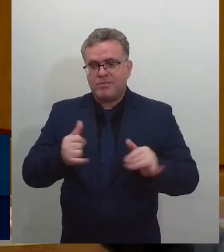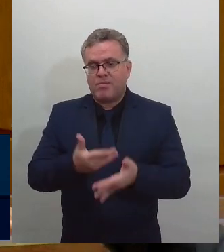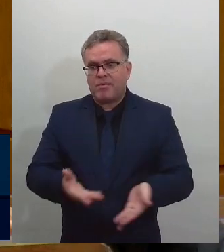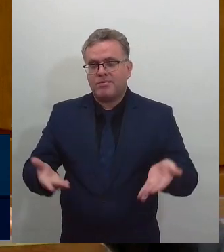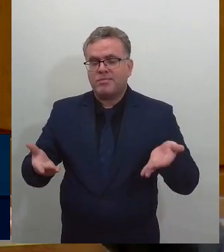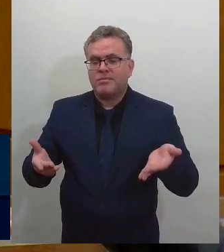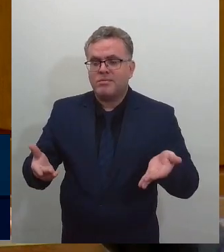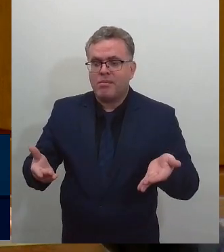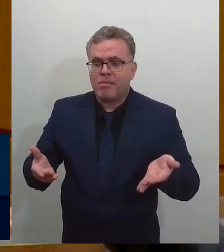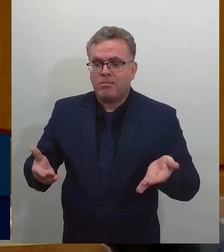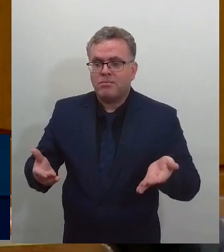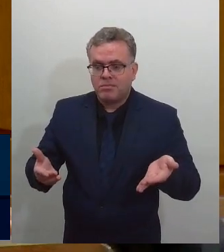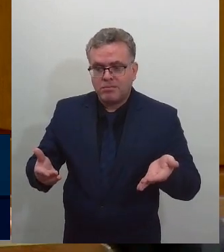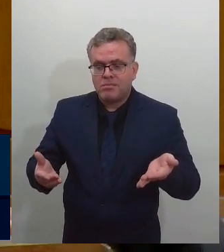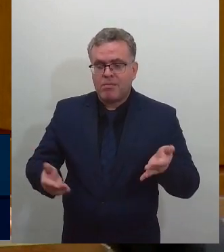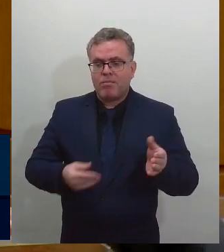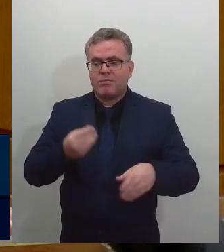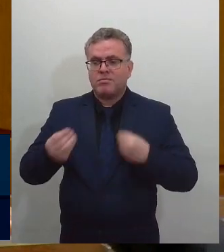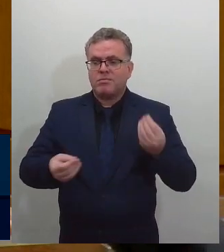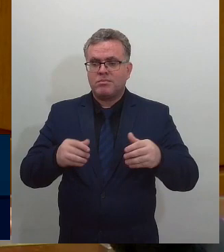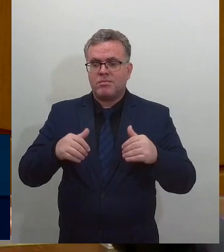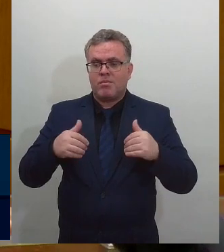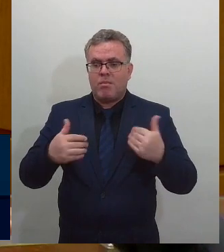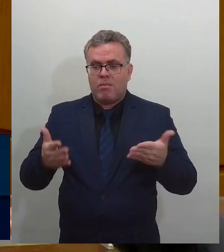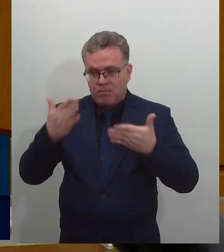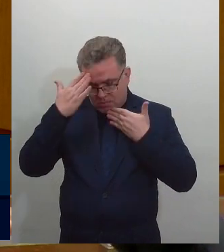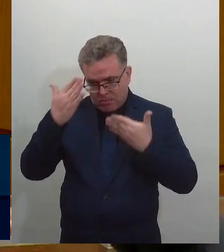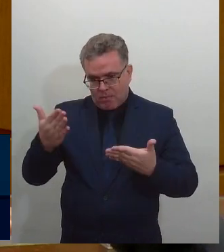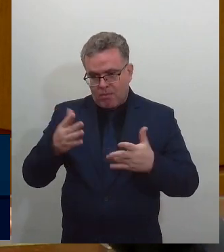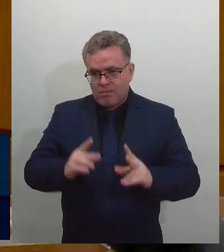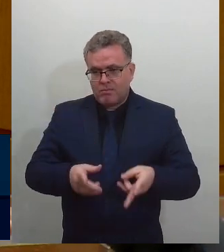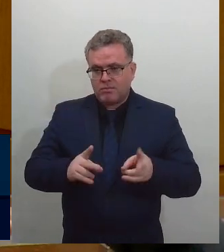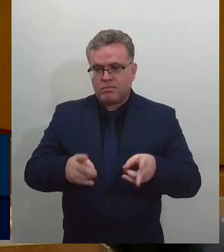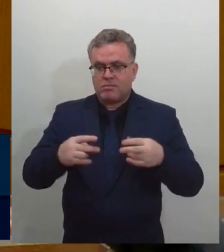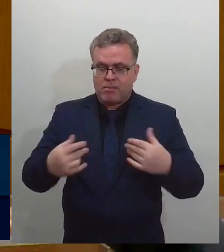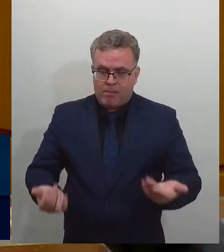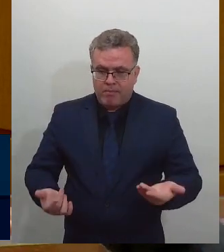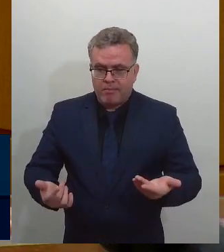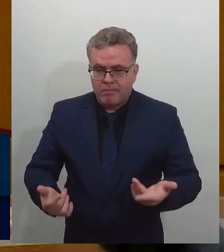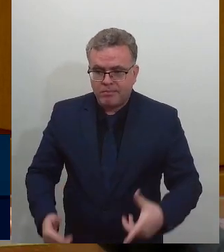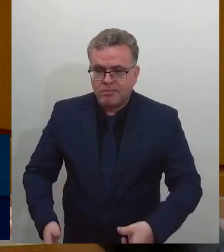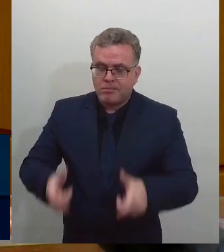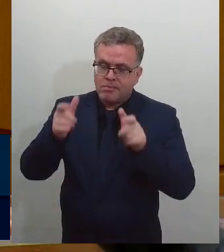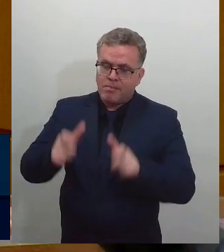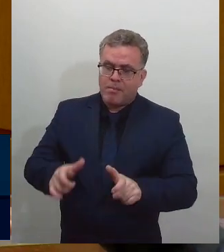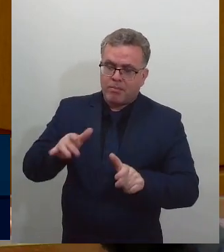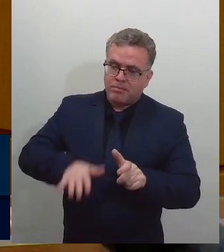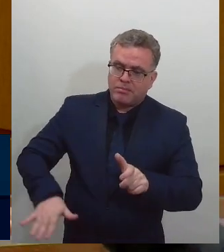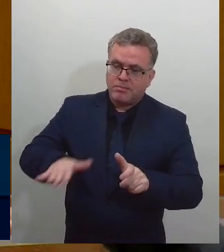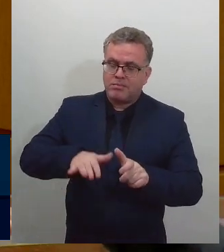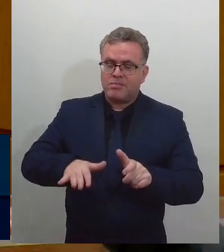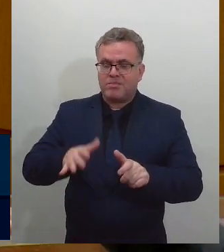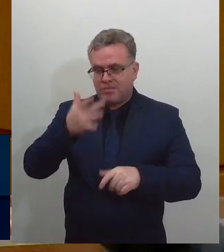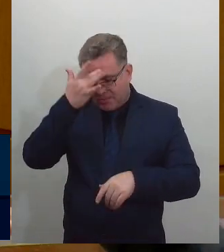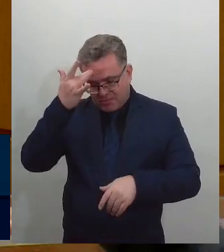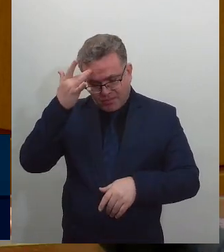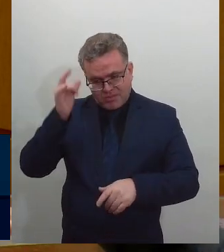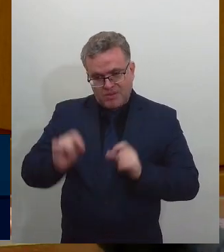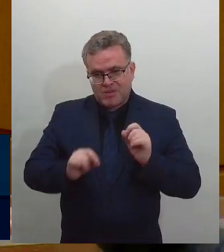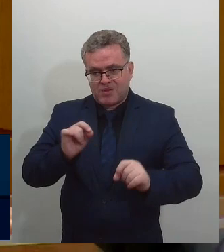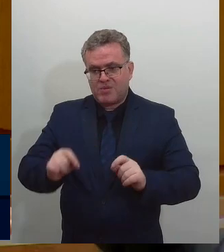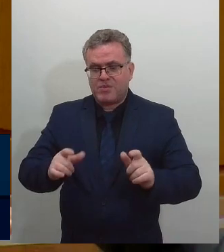esse agradecimento a essas pessoas abnegadas que buscam realmente ajudar